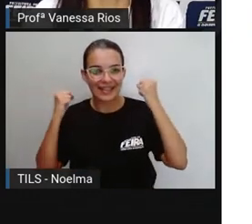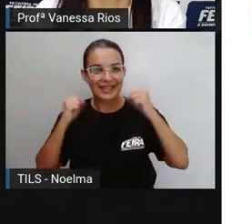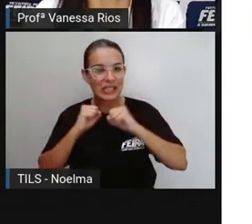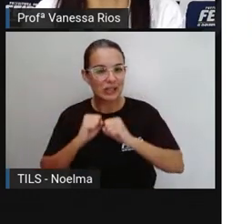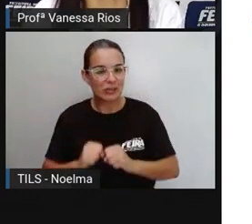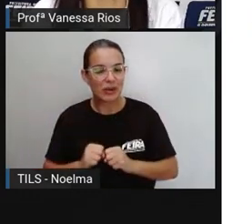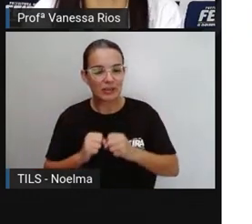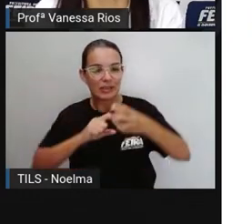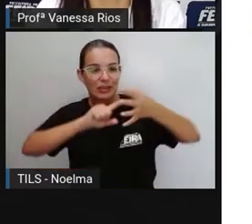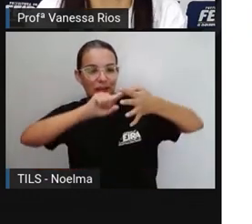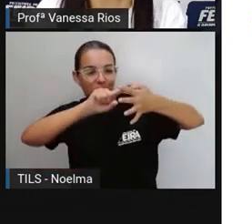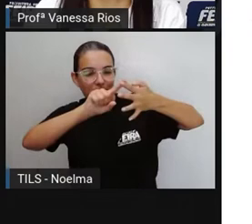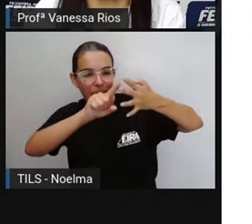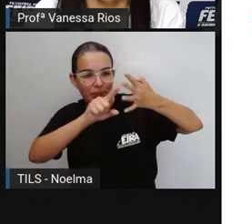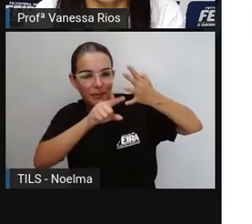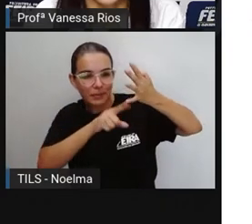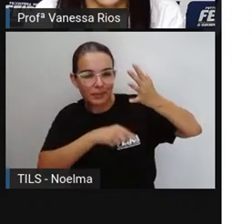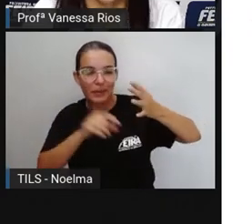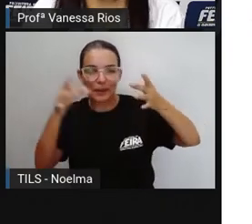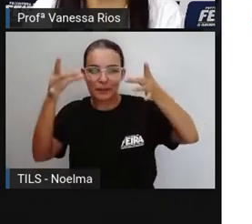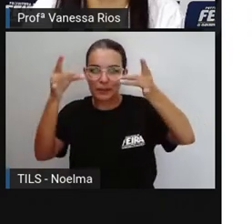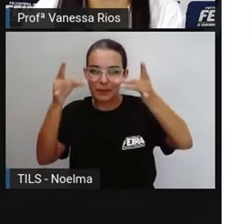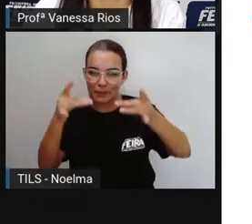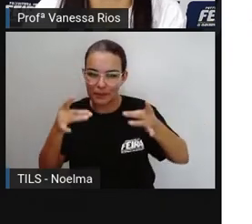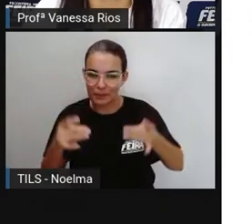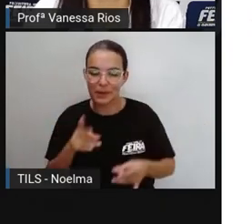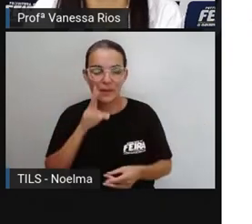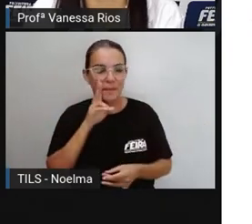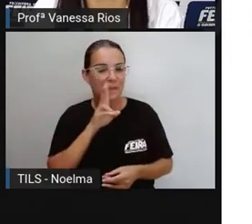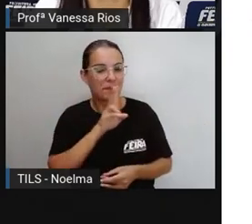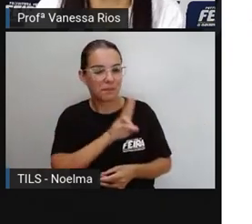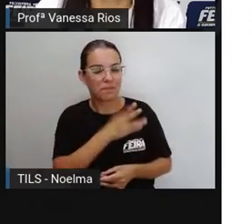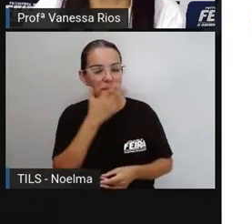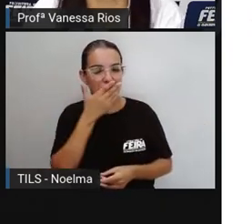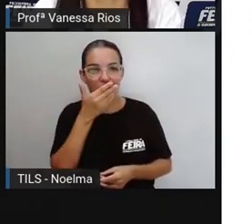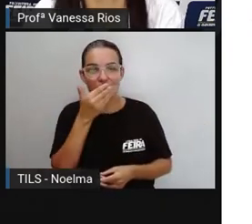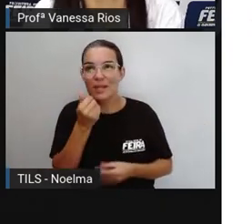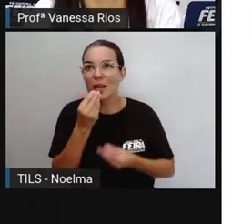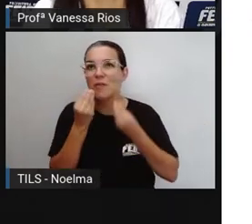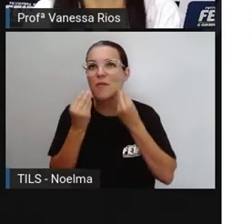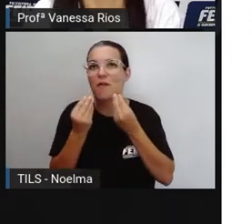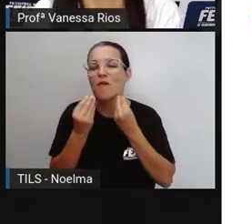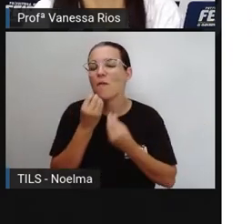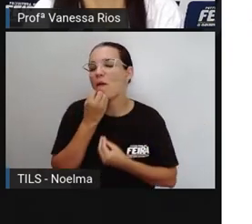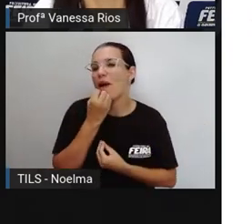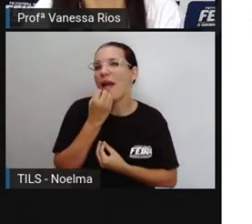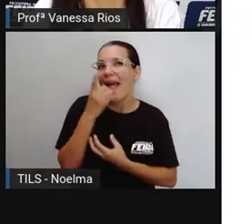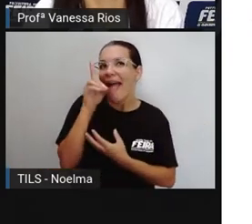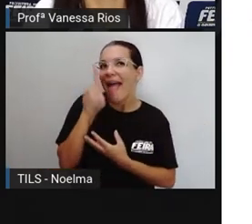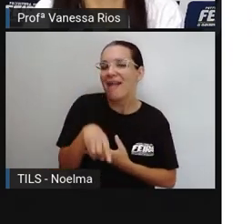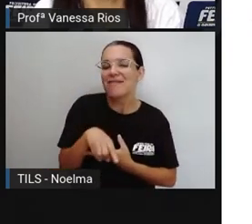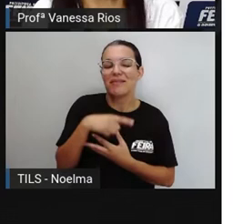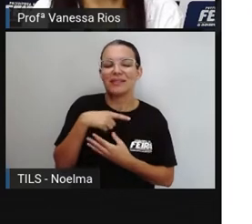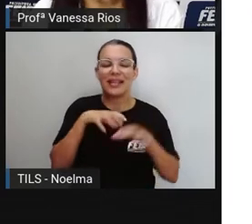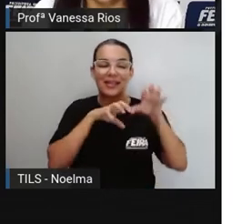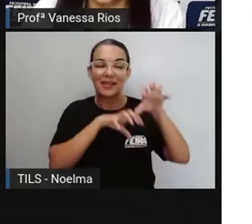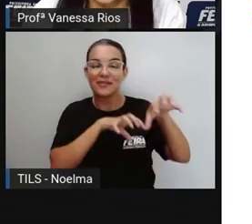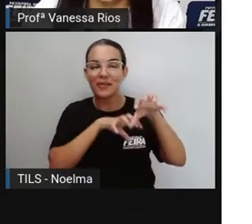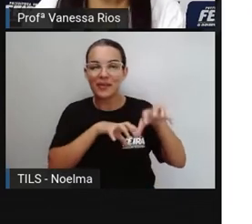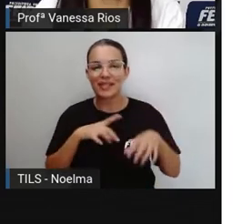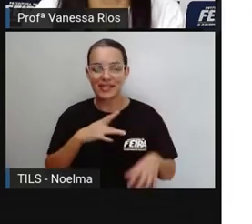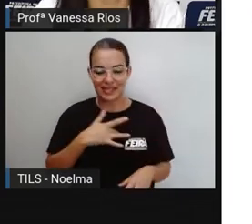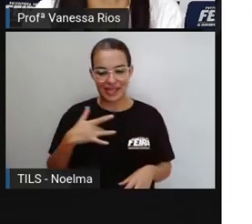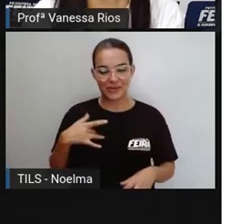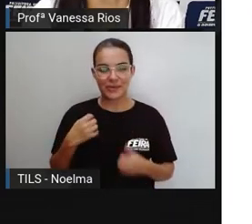que sejam melhores aí visualizados, né? Para a gente observar de que forma as atividades físicas podem influenciar em